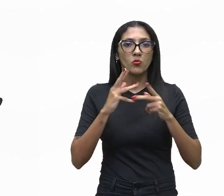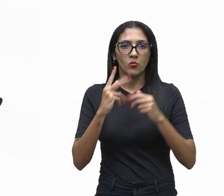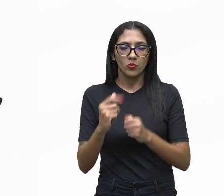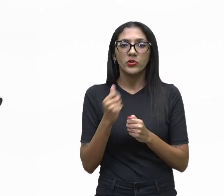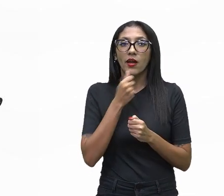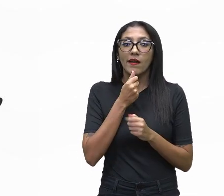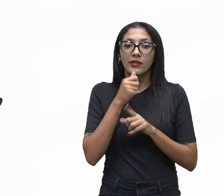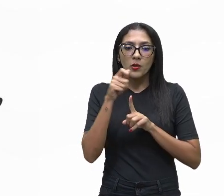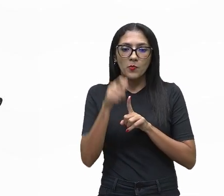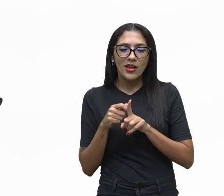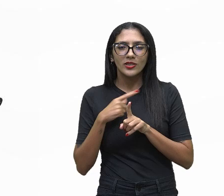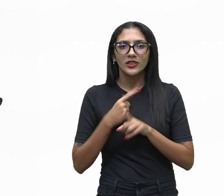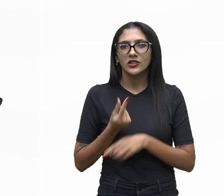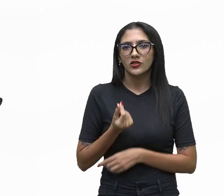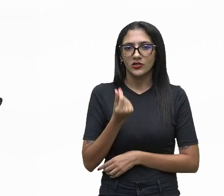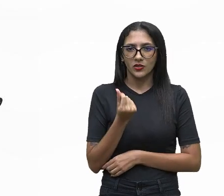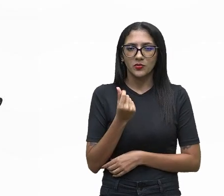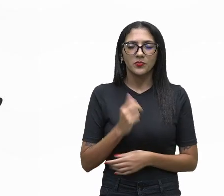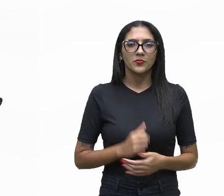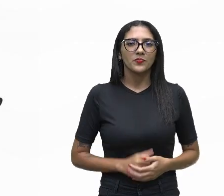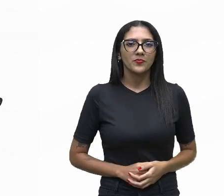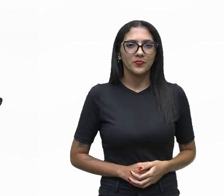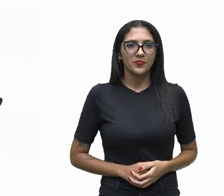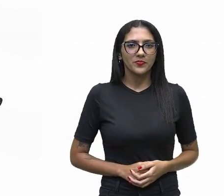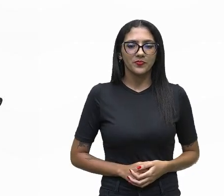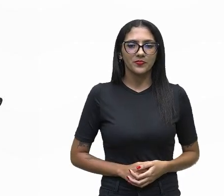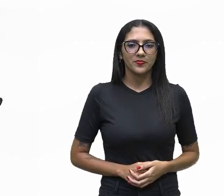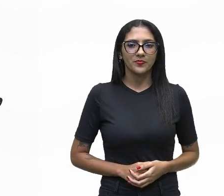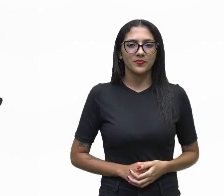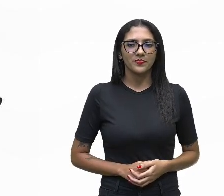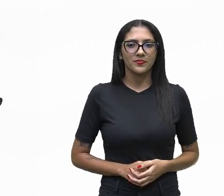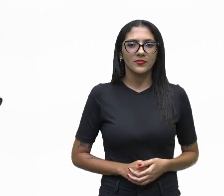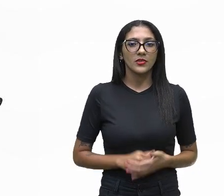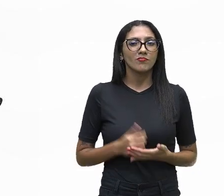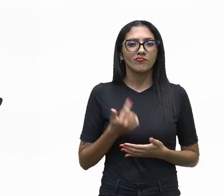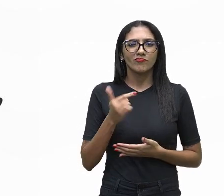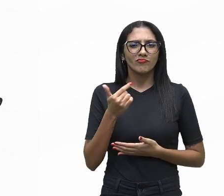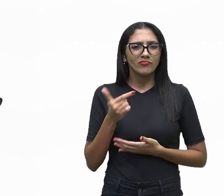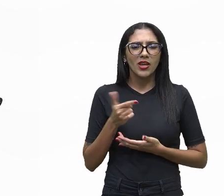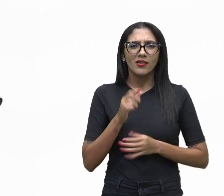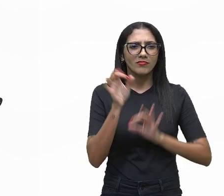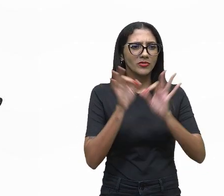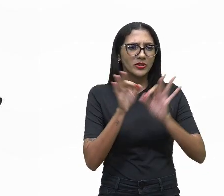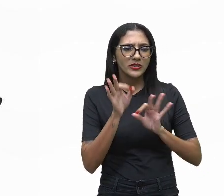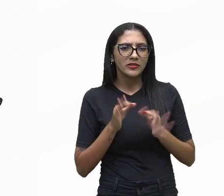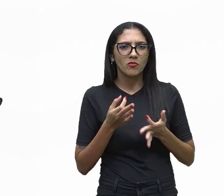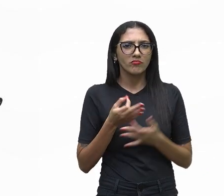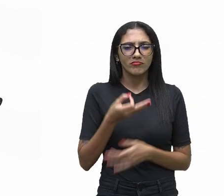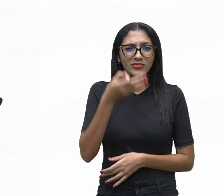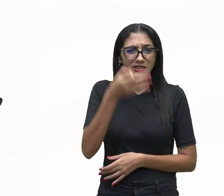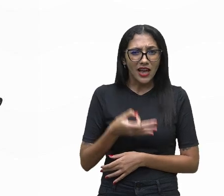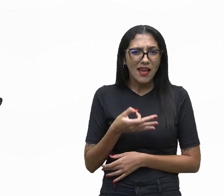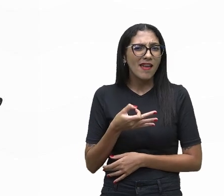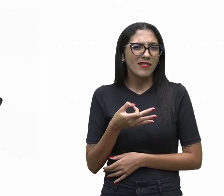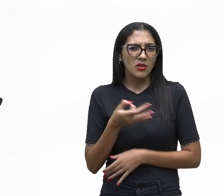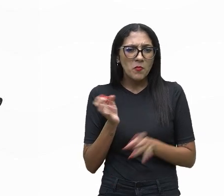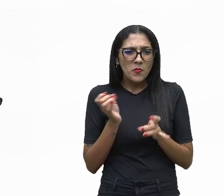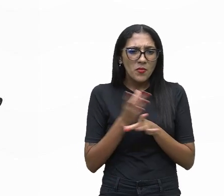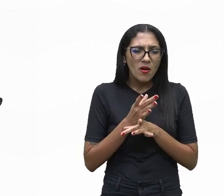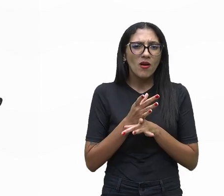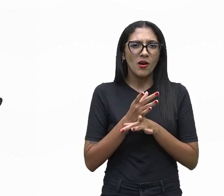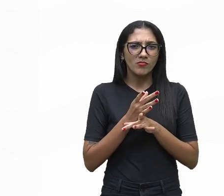dinheiro. E a gente não tem assim uma receita pronta, né? Uma